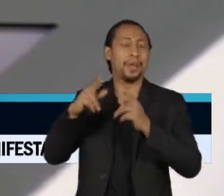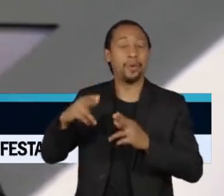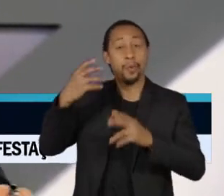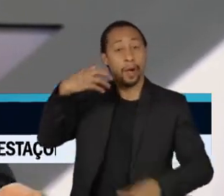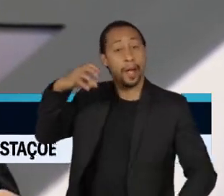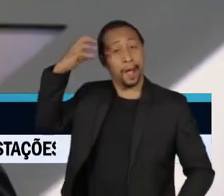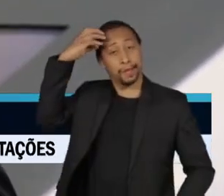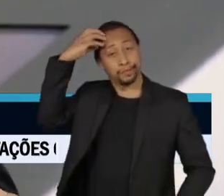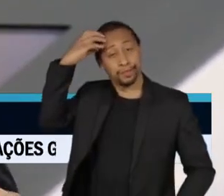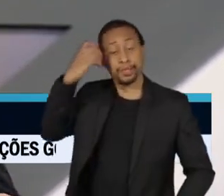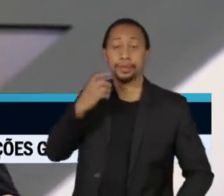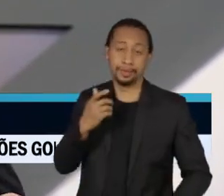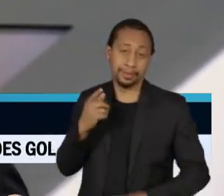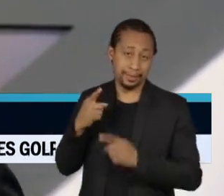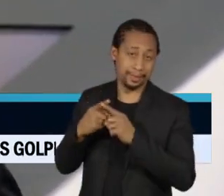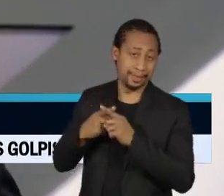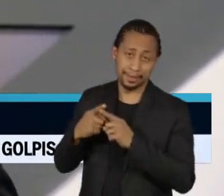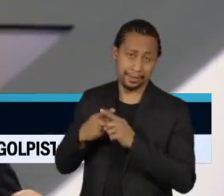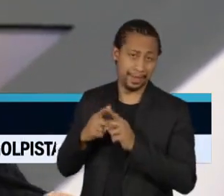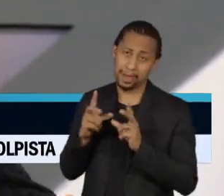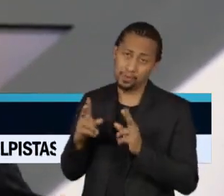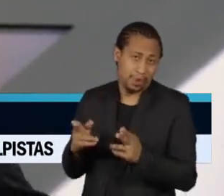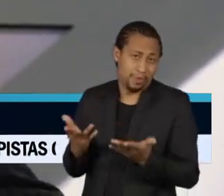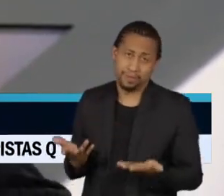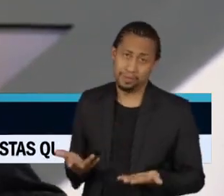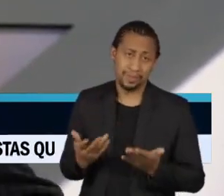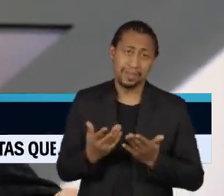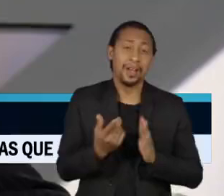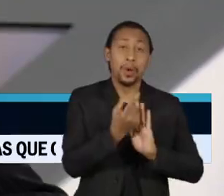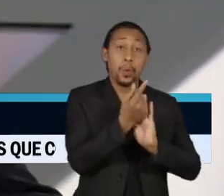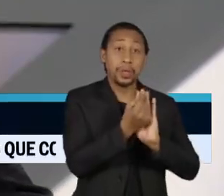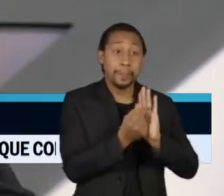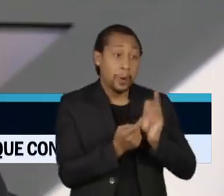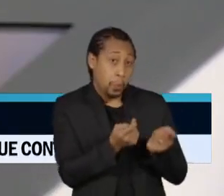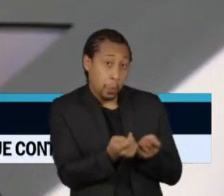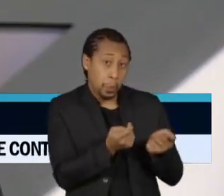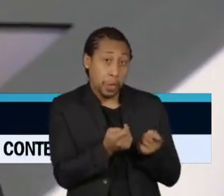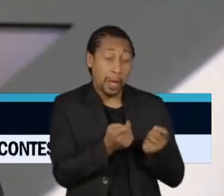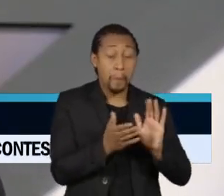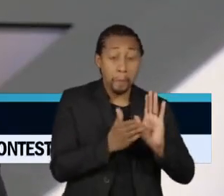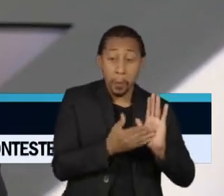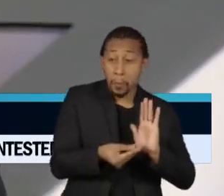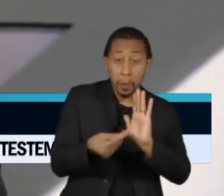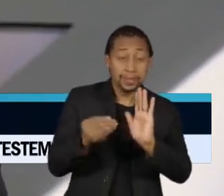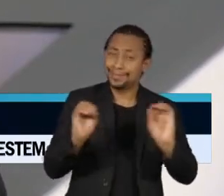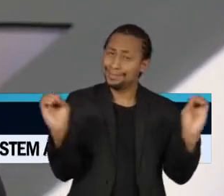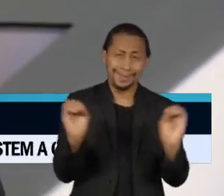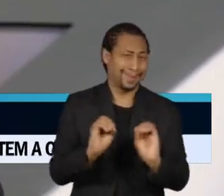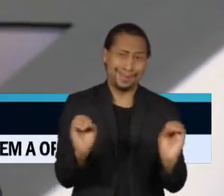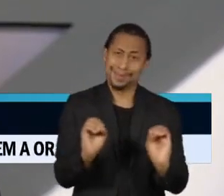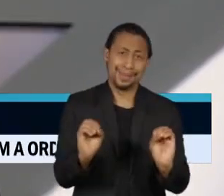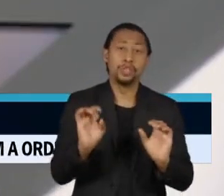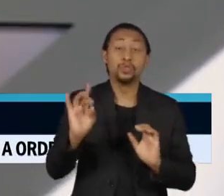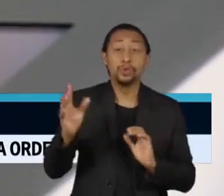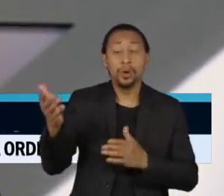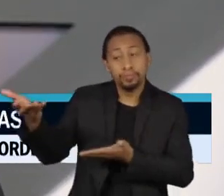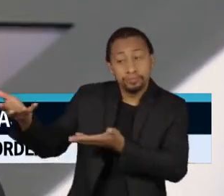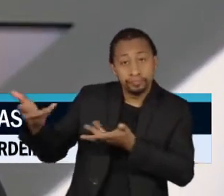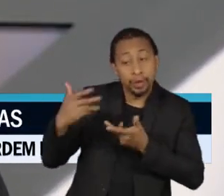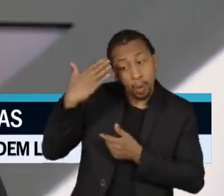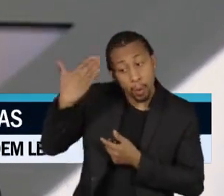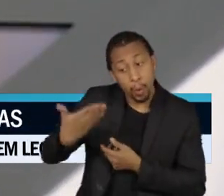não controla nada na máquina partidária, não controla orçamento, não controla programa, não controla nada. Mas vai ter lá um lugar de honra até